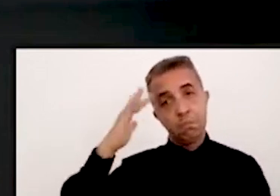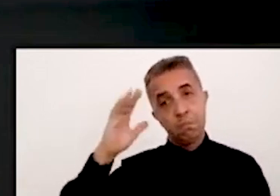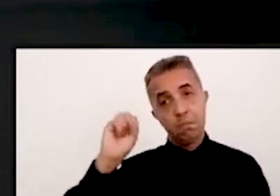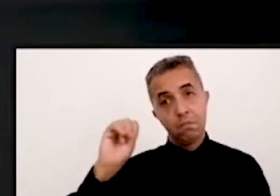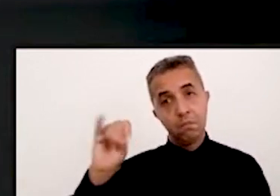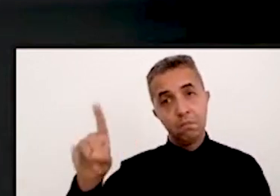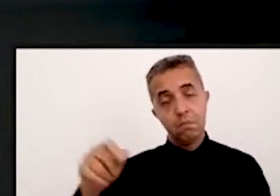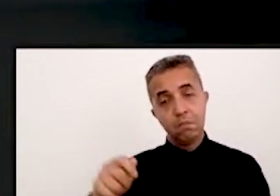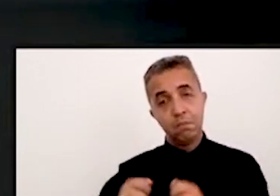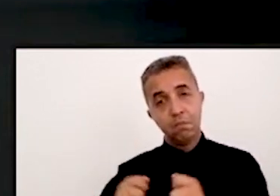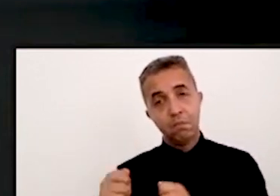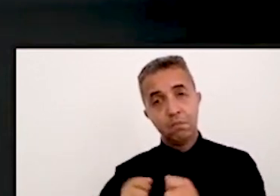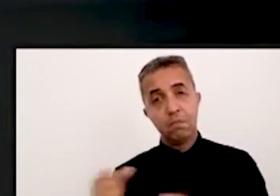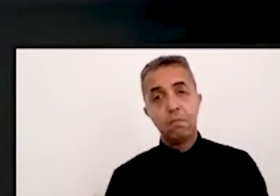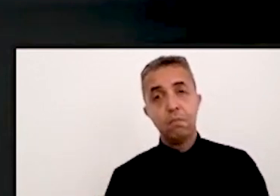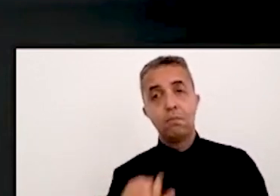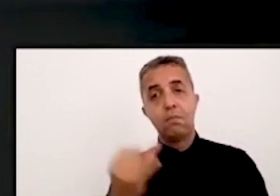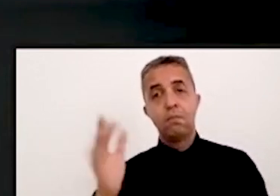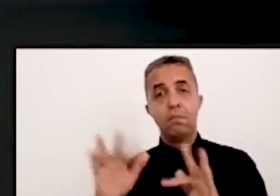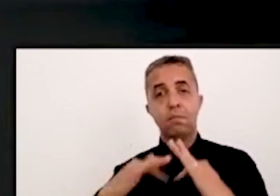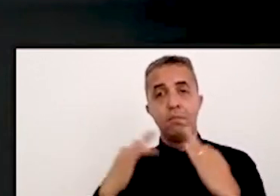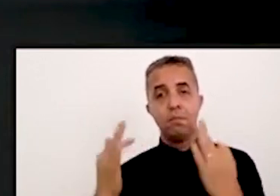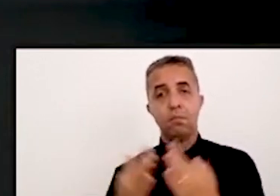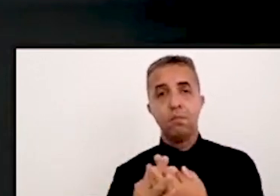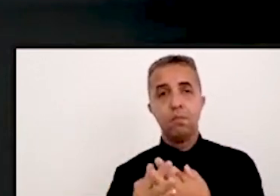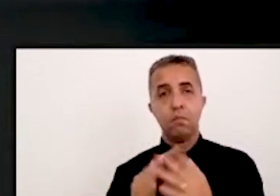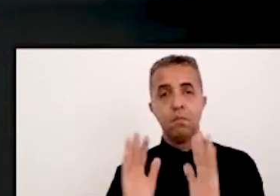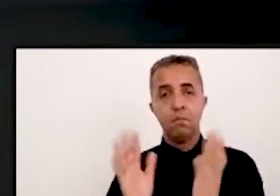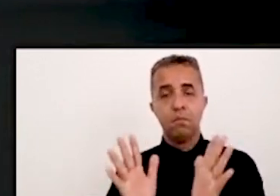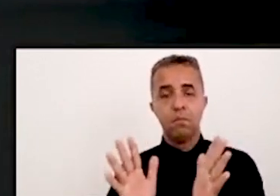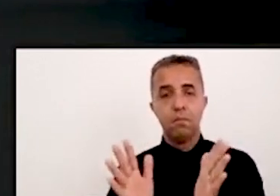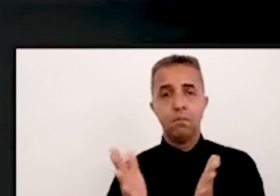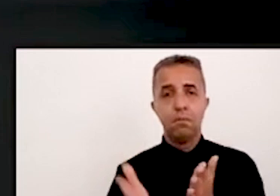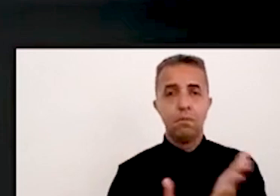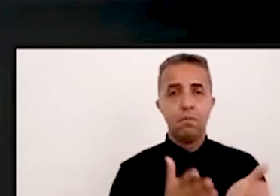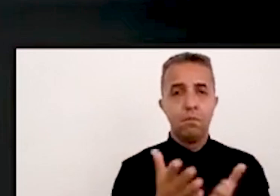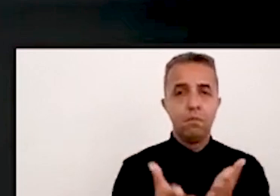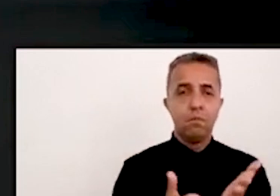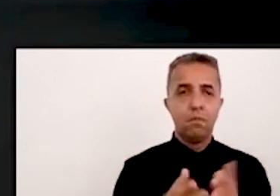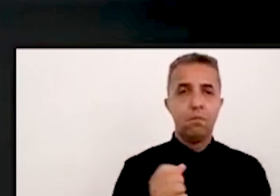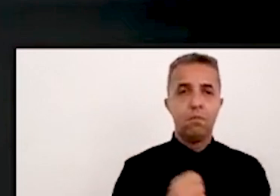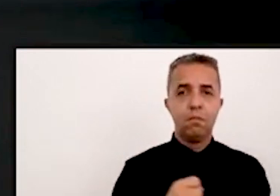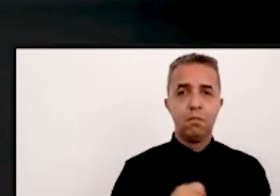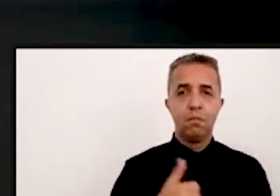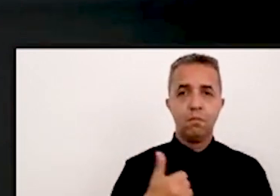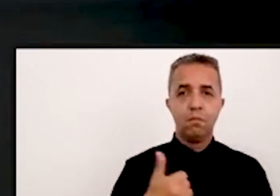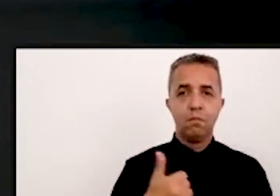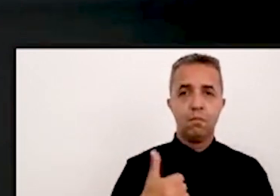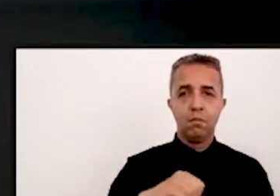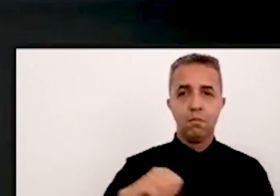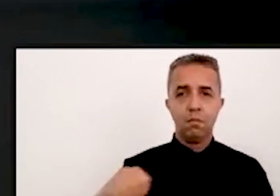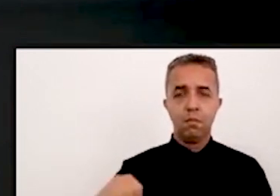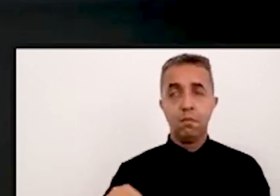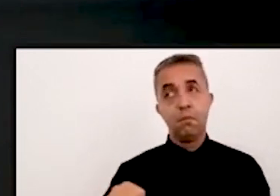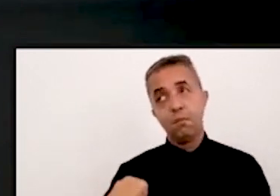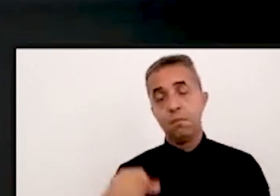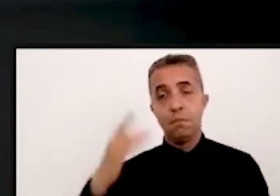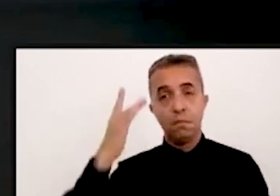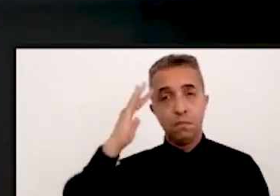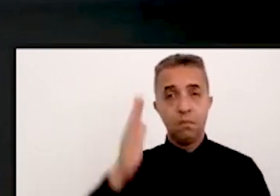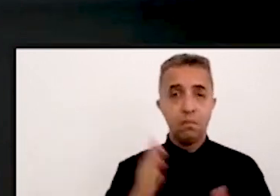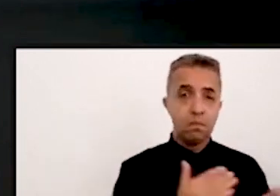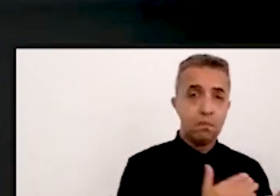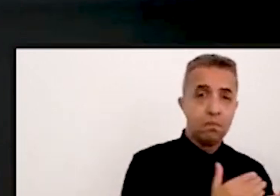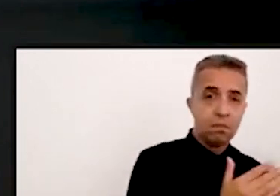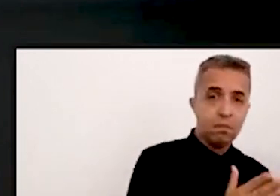de quantas famílias já foi atendida, Vidal, no decorrer desde 1999. Eu não sei se a senhora tem esses dados, né?